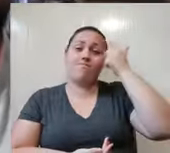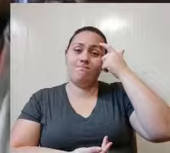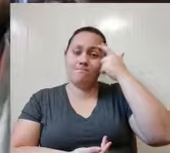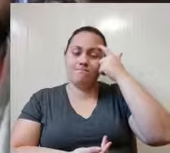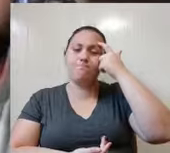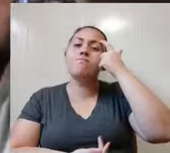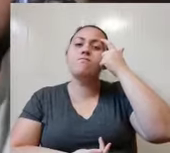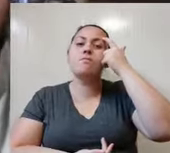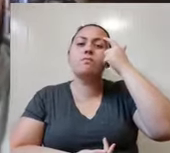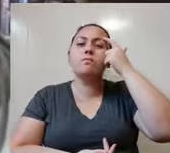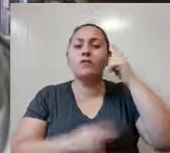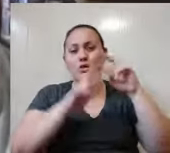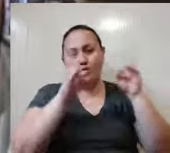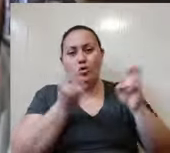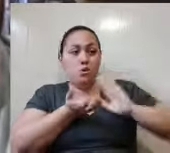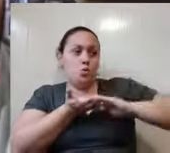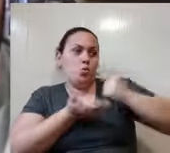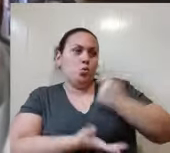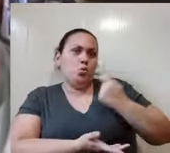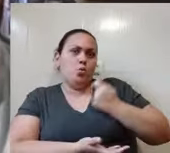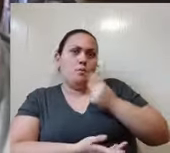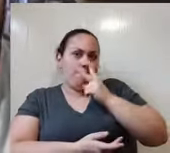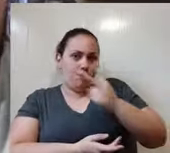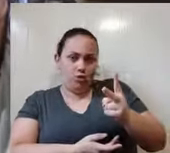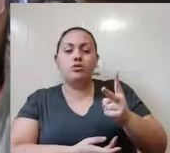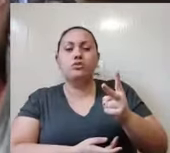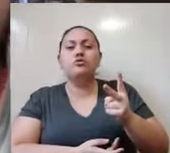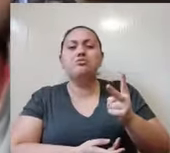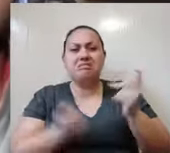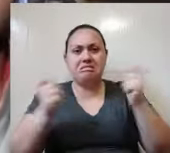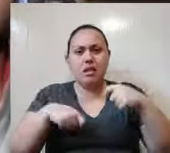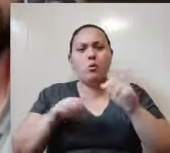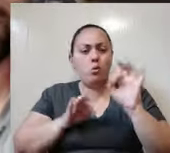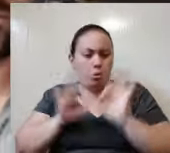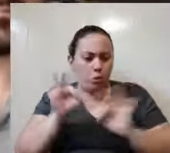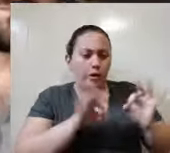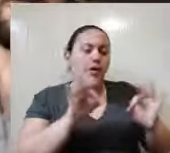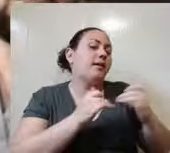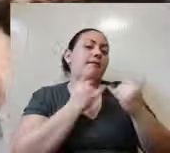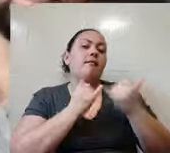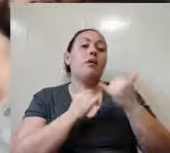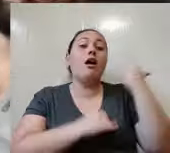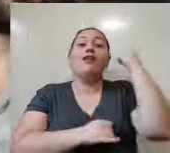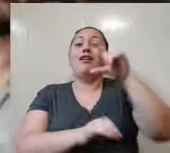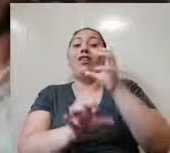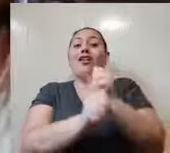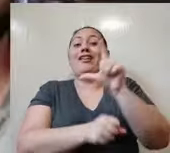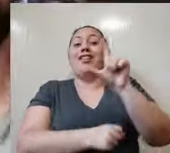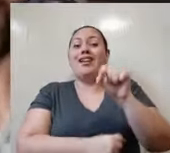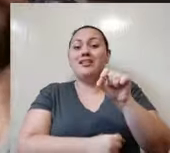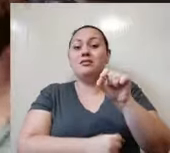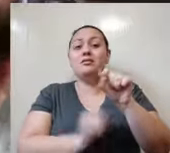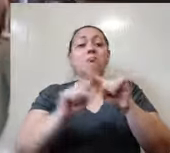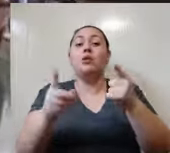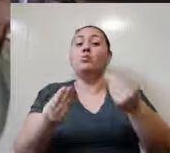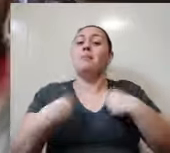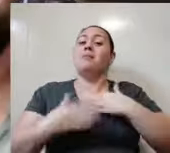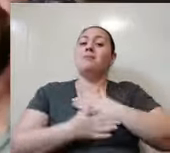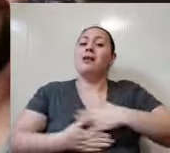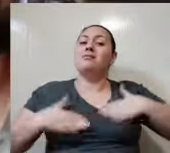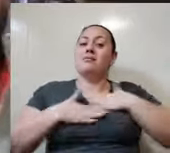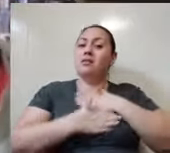aluno com um nível de autocobrança muito grande consegue se organizar e, bom, vai lá e tira 10. E aí não tem a